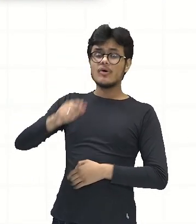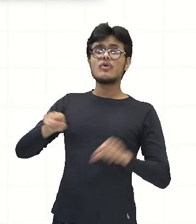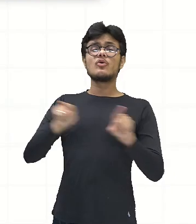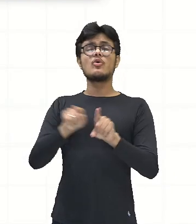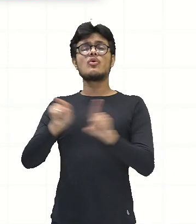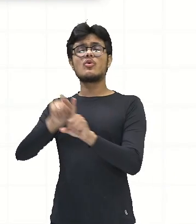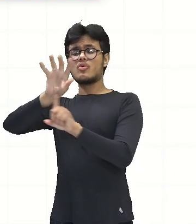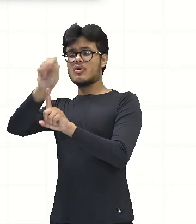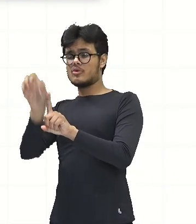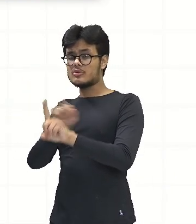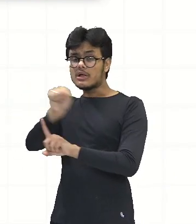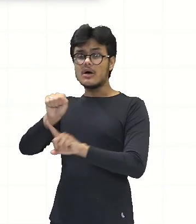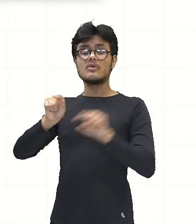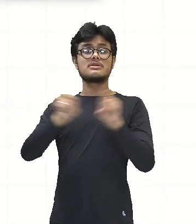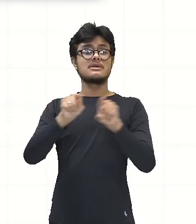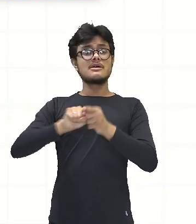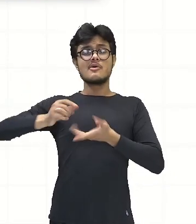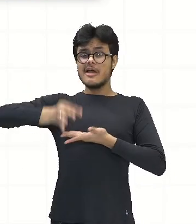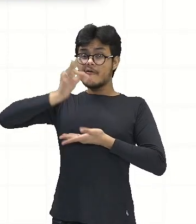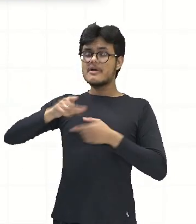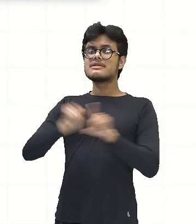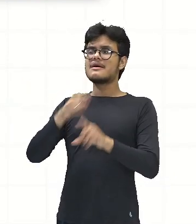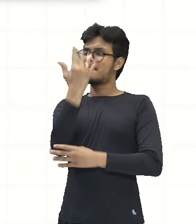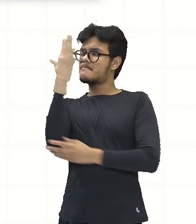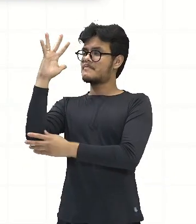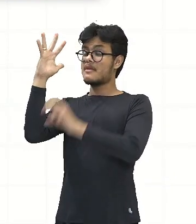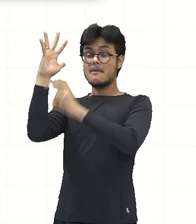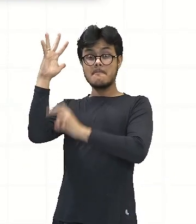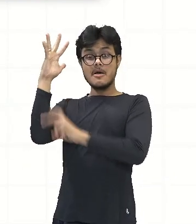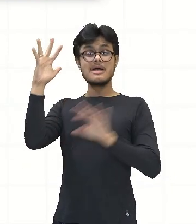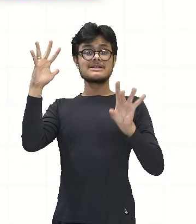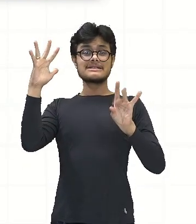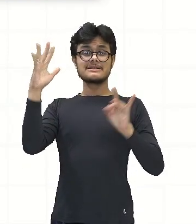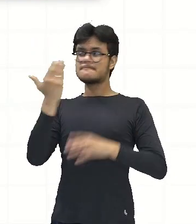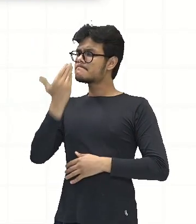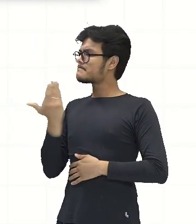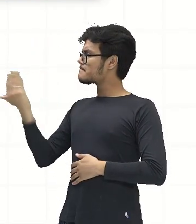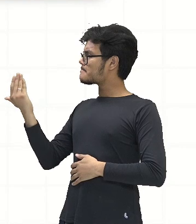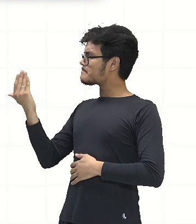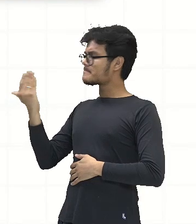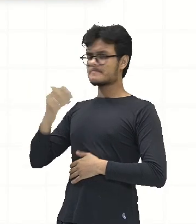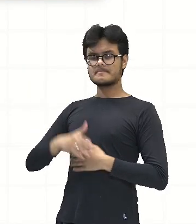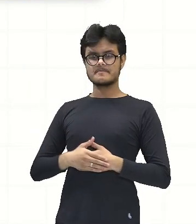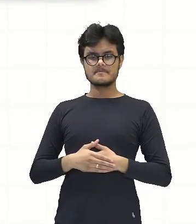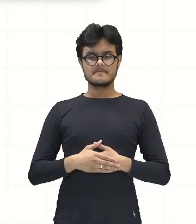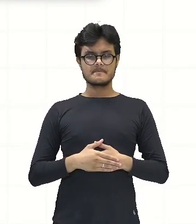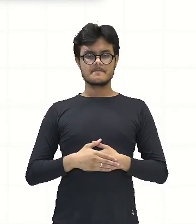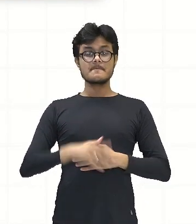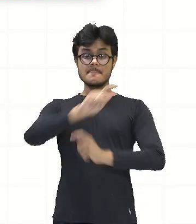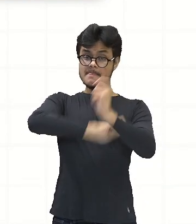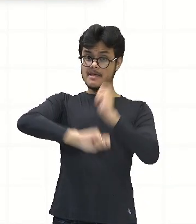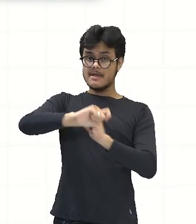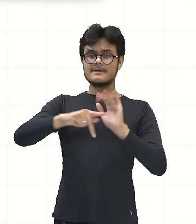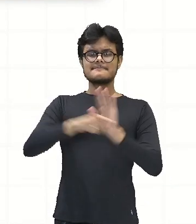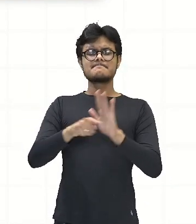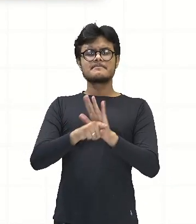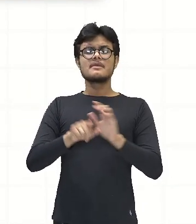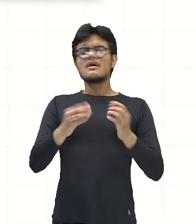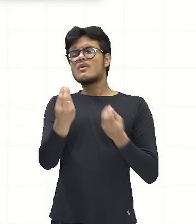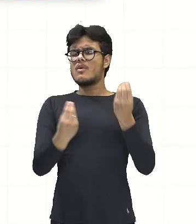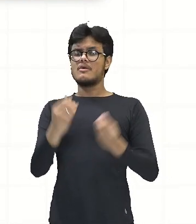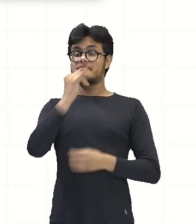do café e também da borracha, que está retratado aí na imagem para vocês. E também as áreas, tá